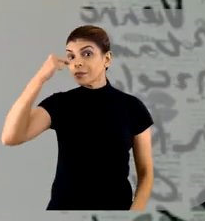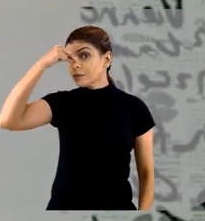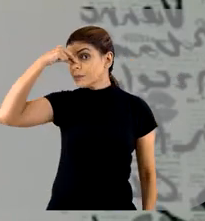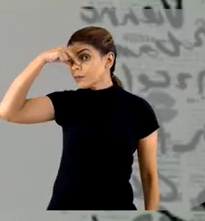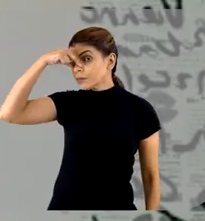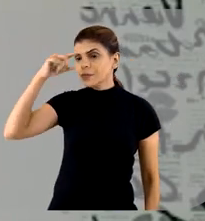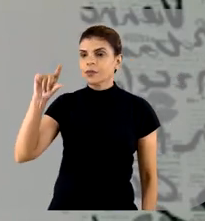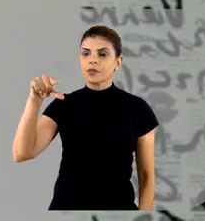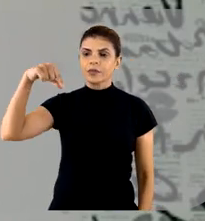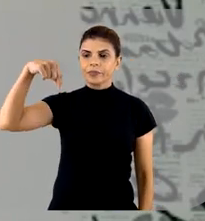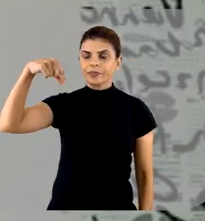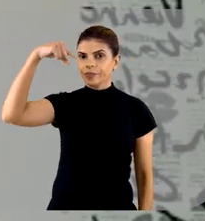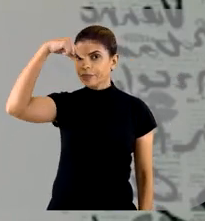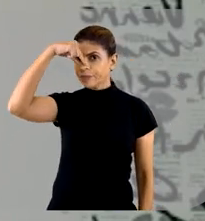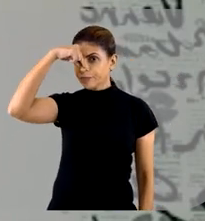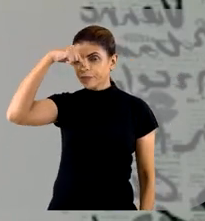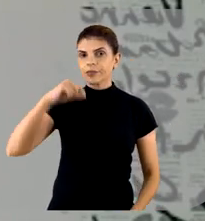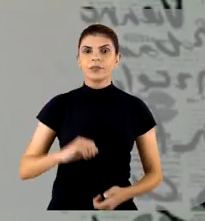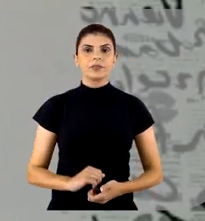Ajuste o clipe nasal